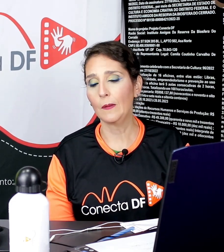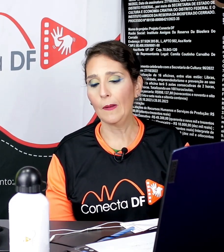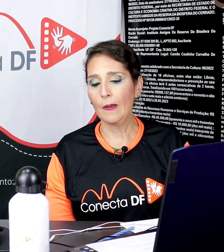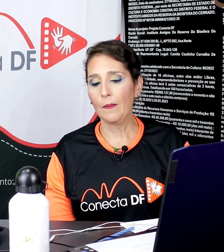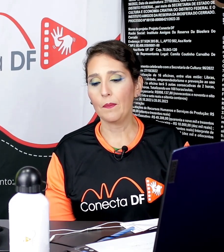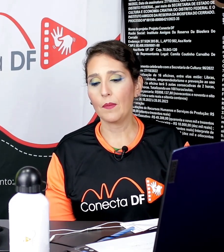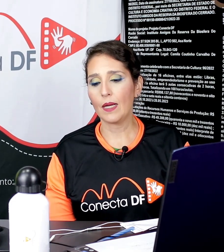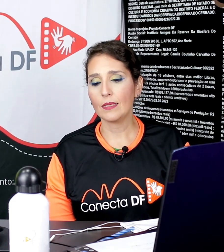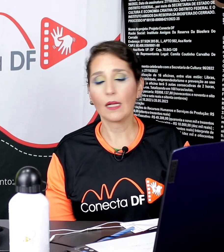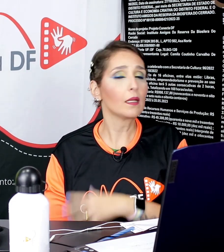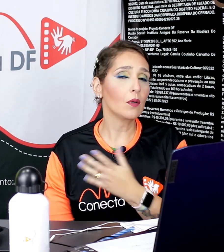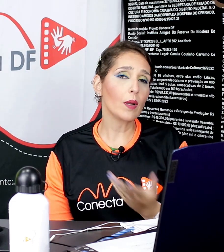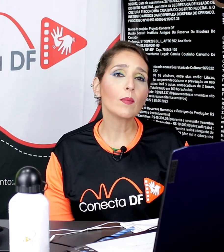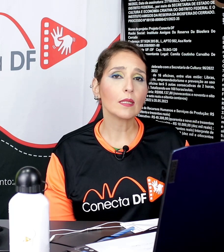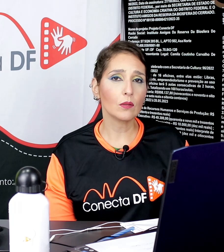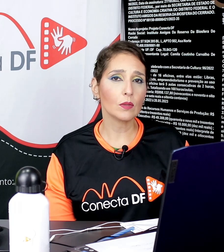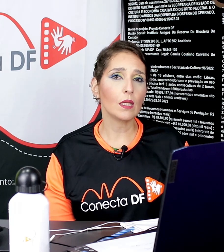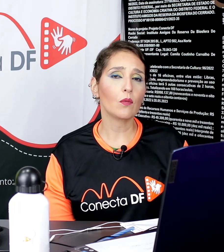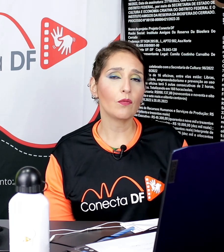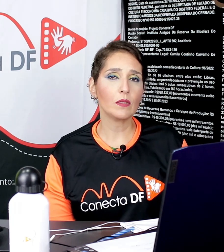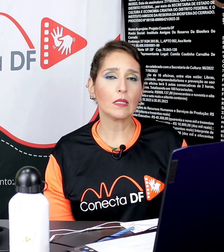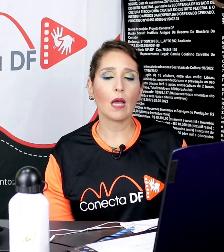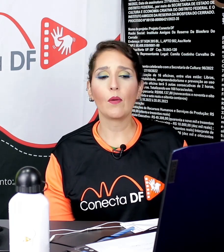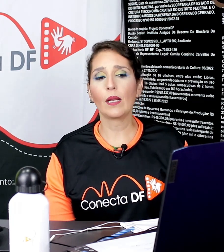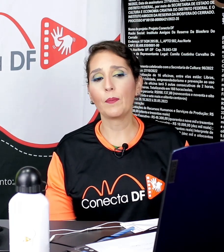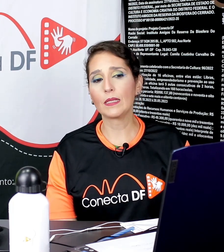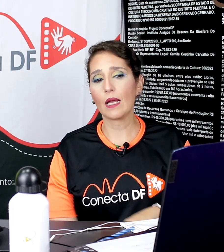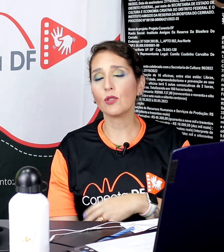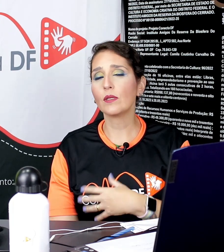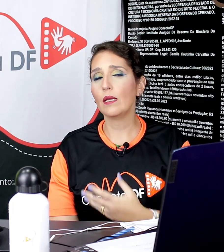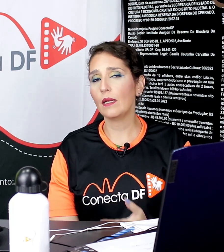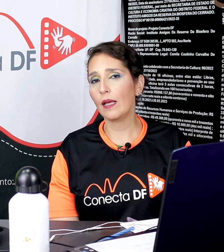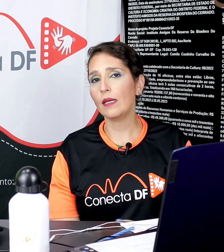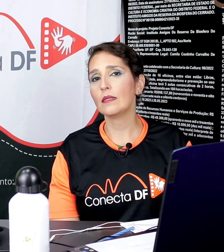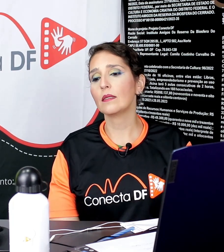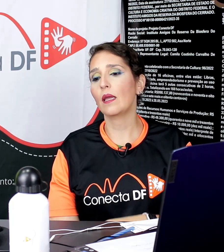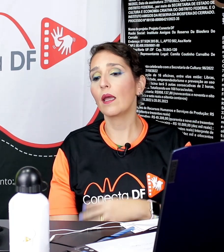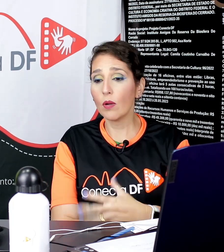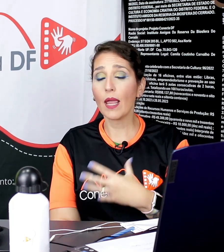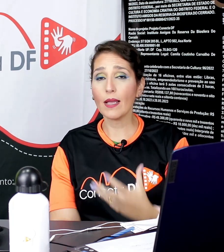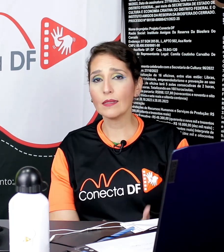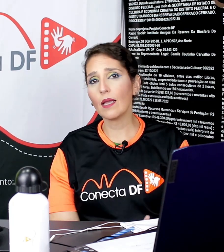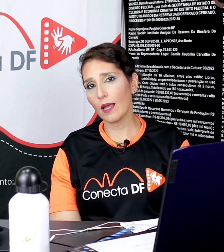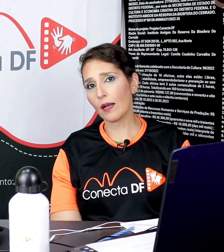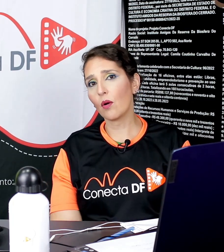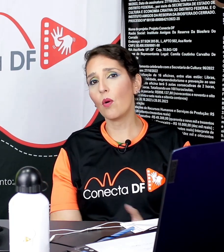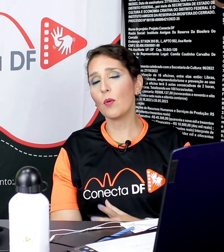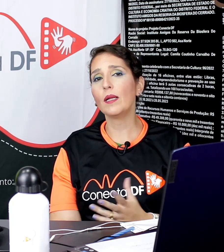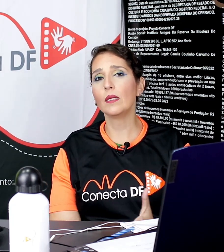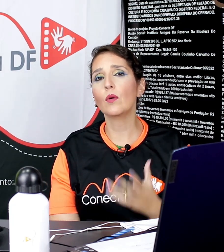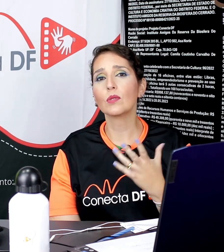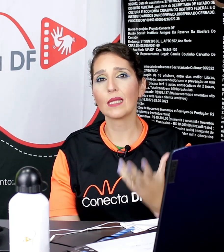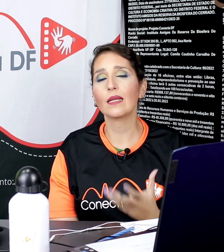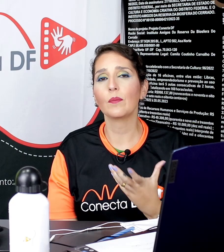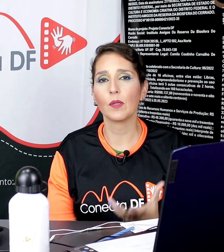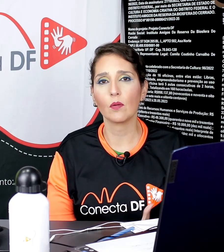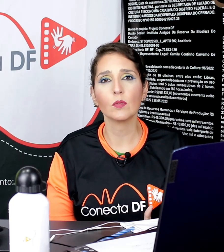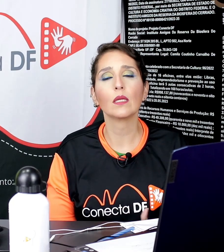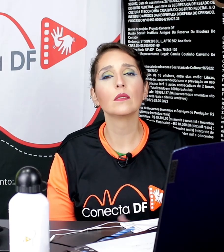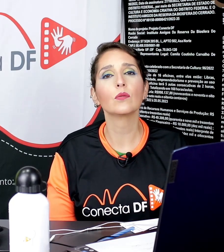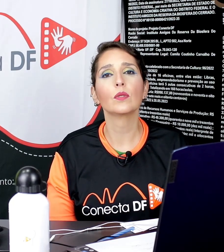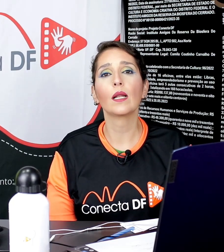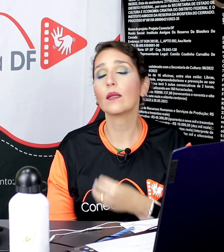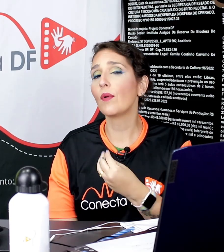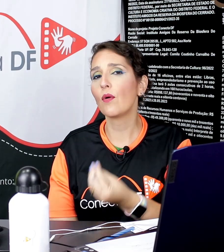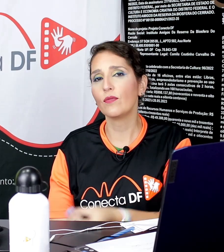assim. Mas ela não é uma segunda língua oficial, ela, apesar de ter leis que reconhecem ela como uma língua usada pela